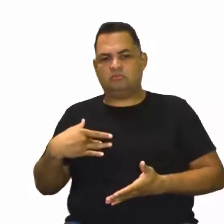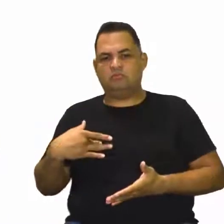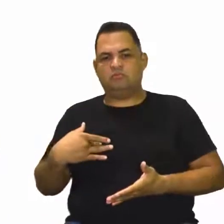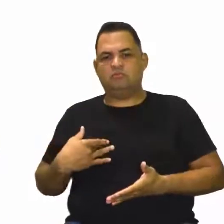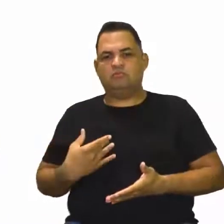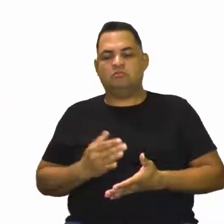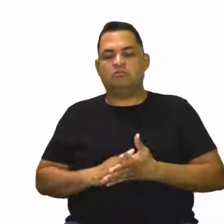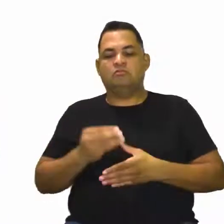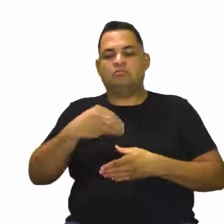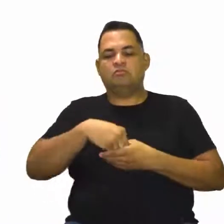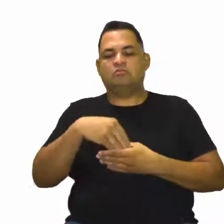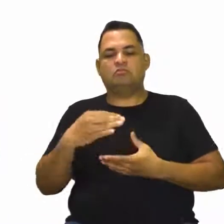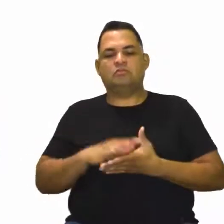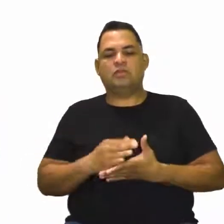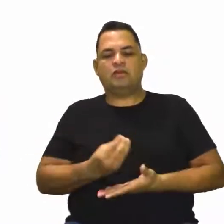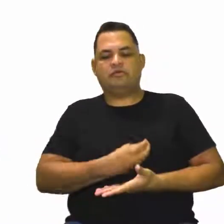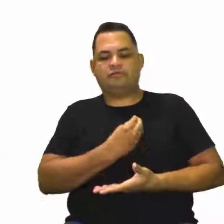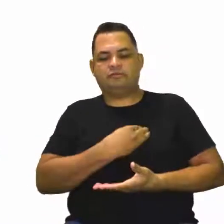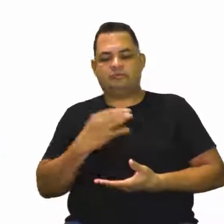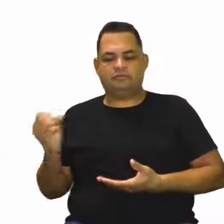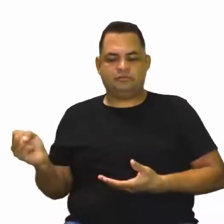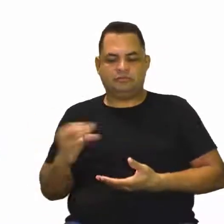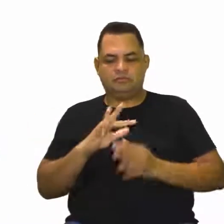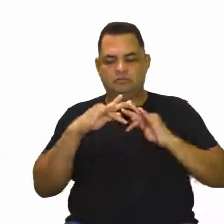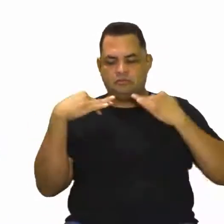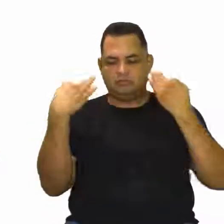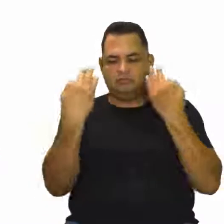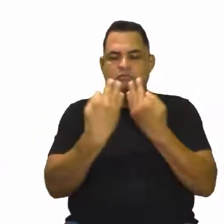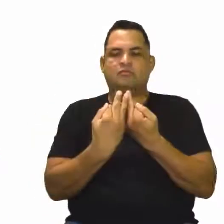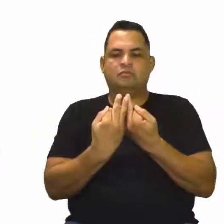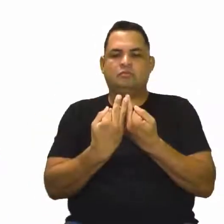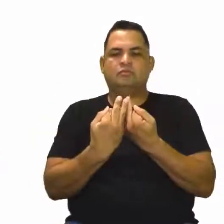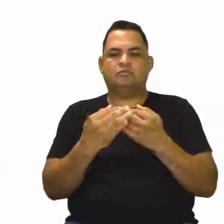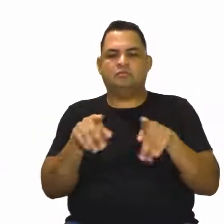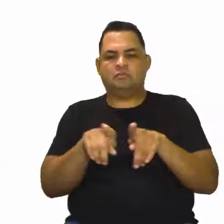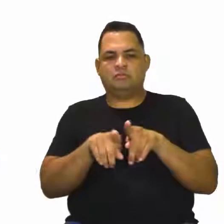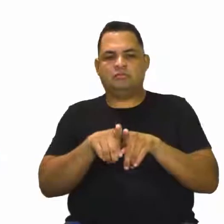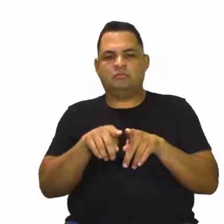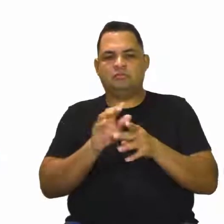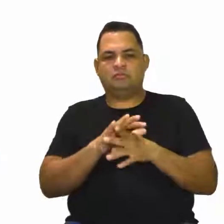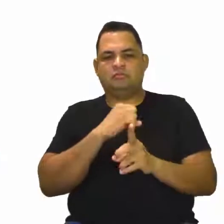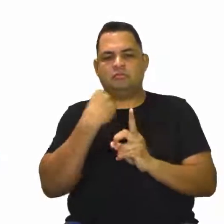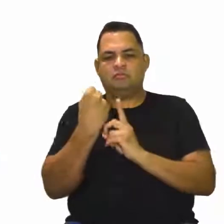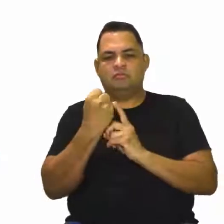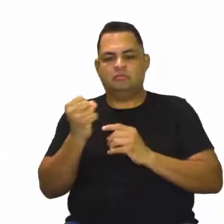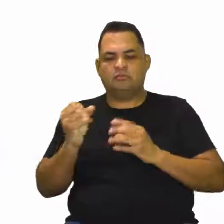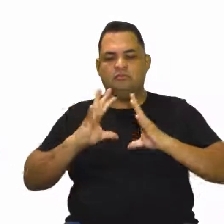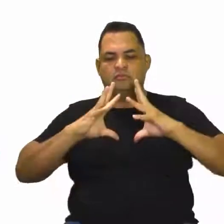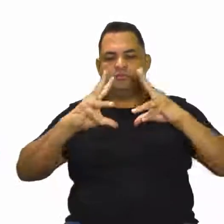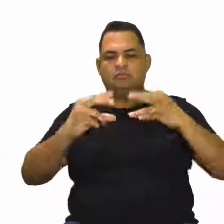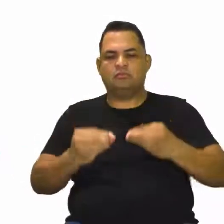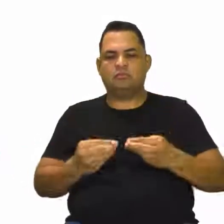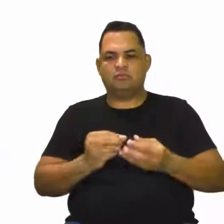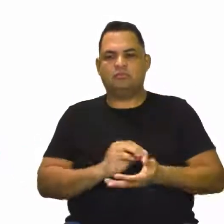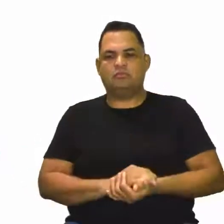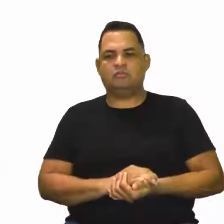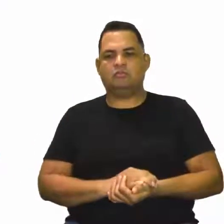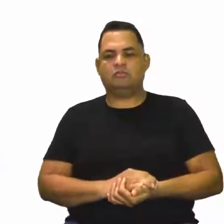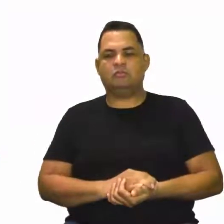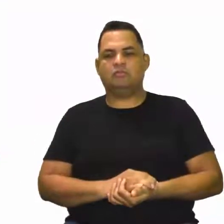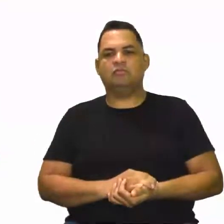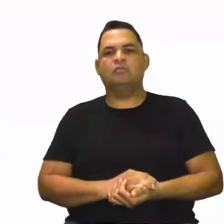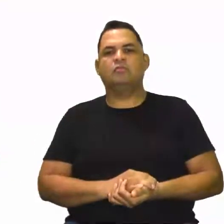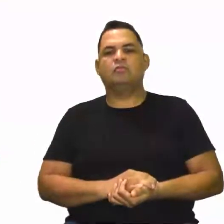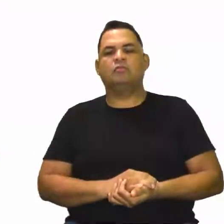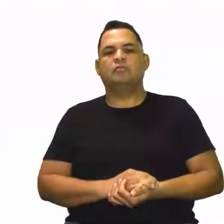saúde na vida do jovem, da família e da sociedade de forma geral. Legal.